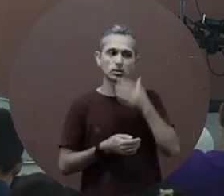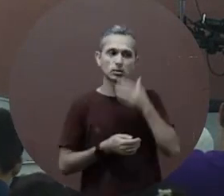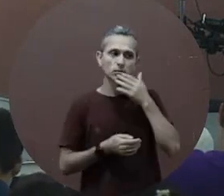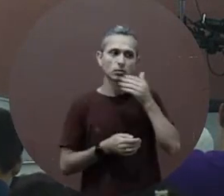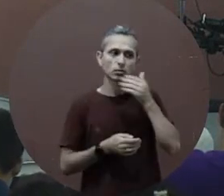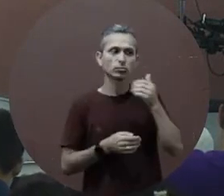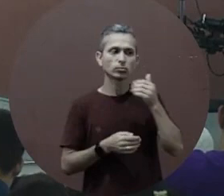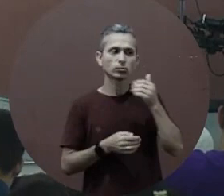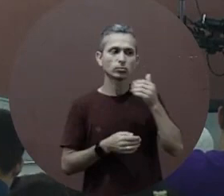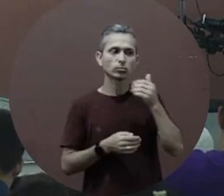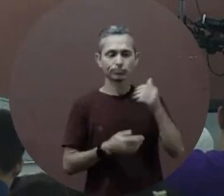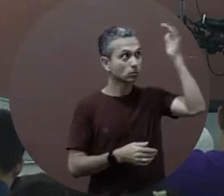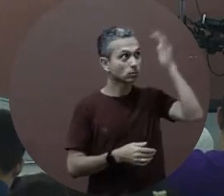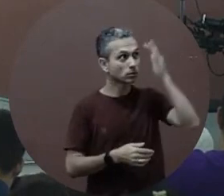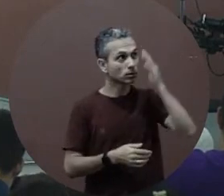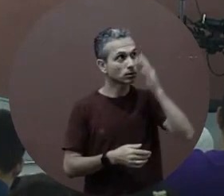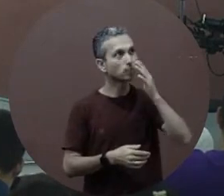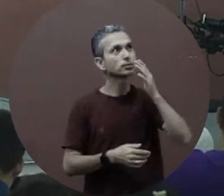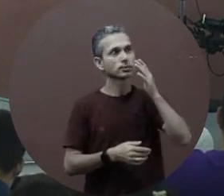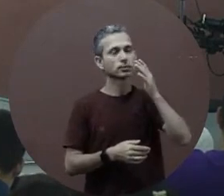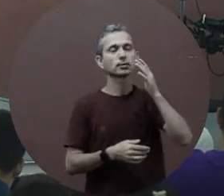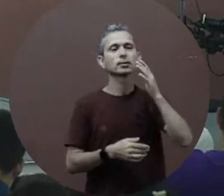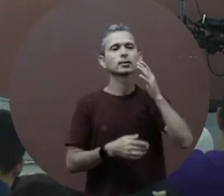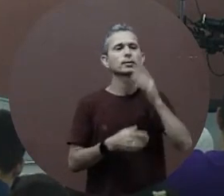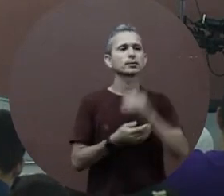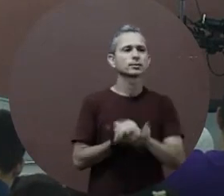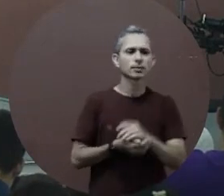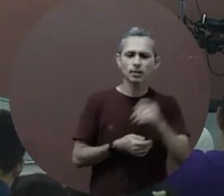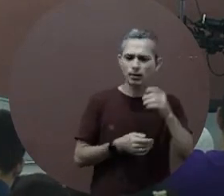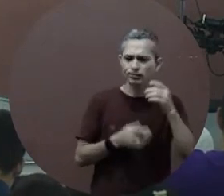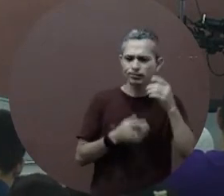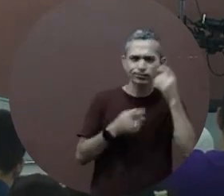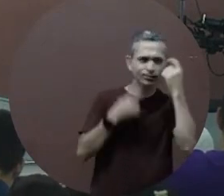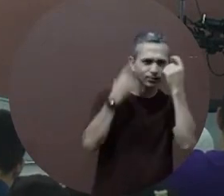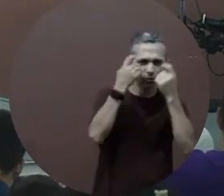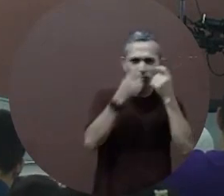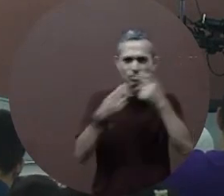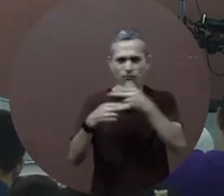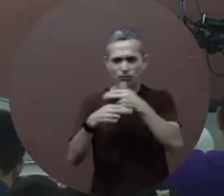com alimentos que nunca trouxeram proveito aos que se preocupam com isso. Cuidado com heresia.